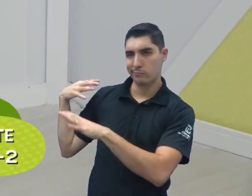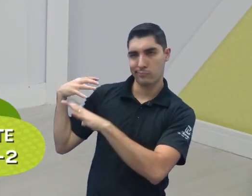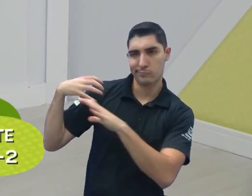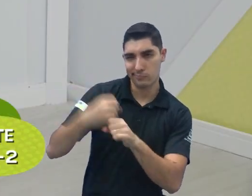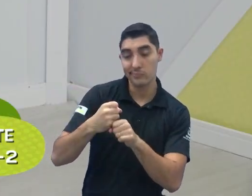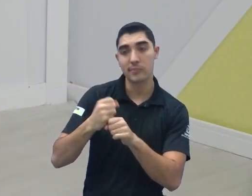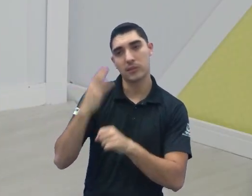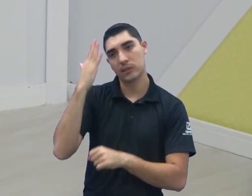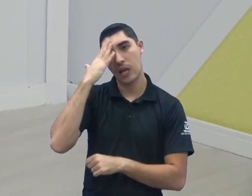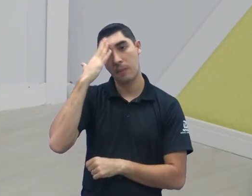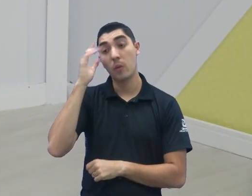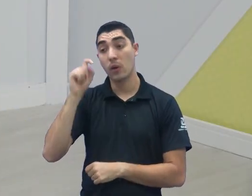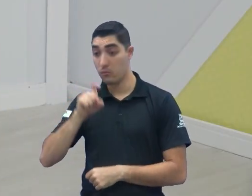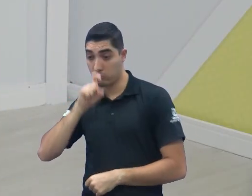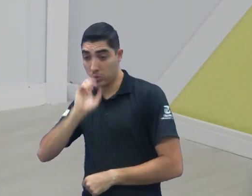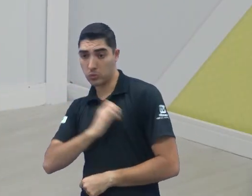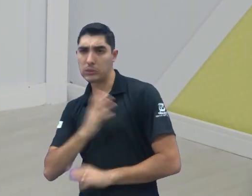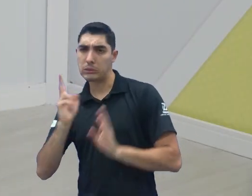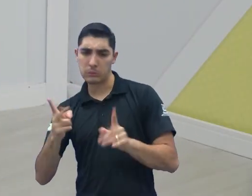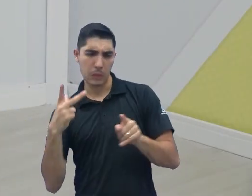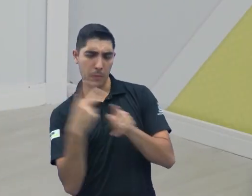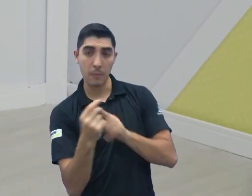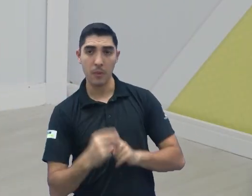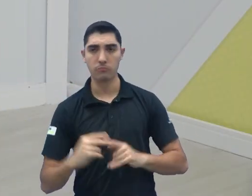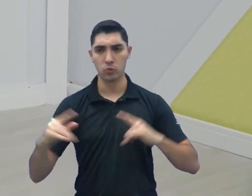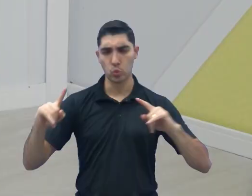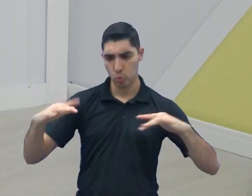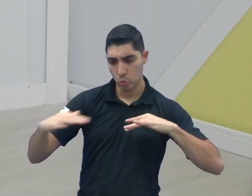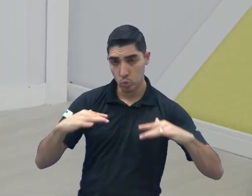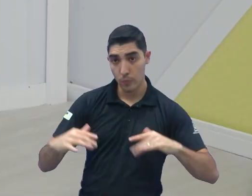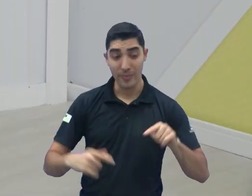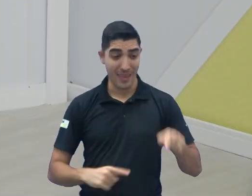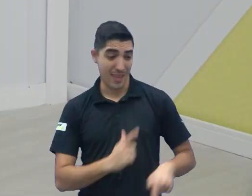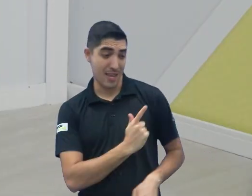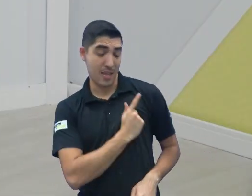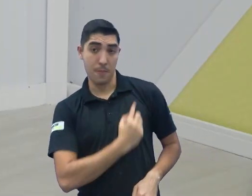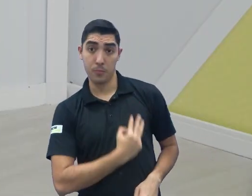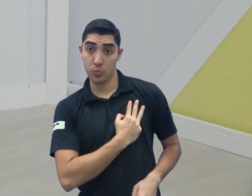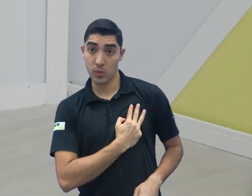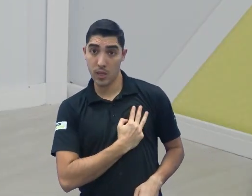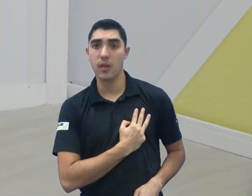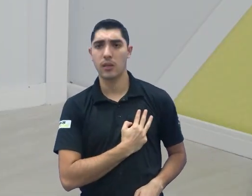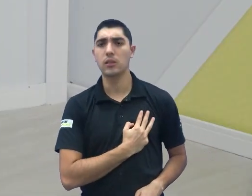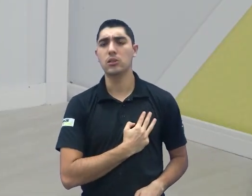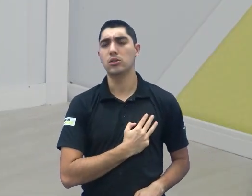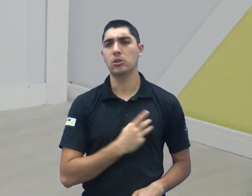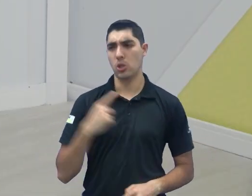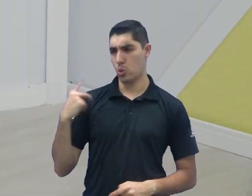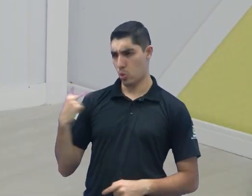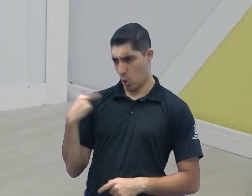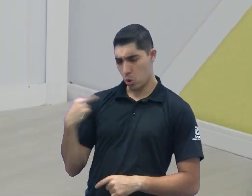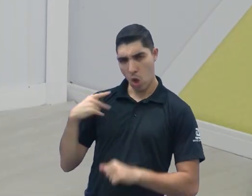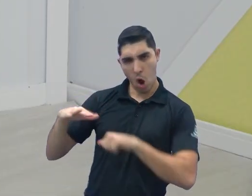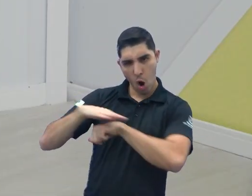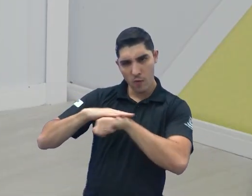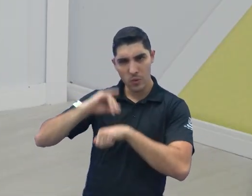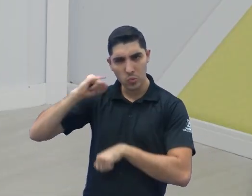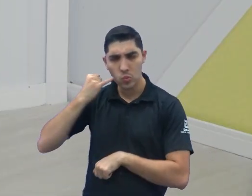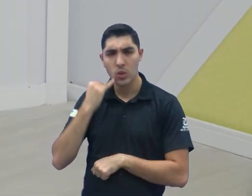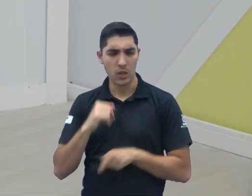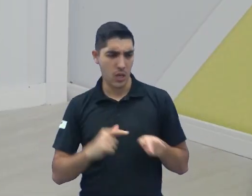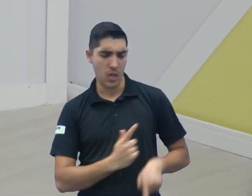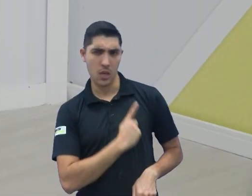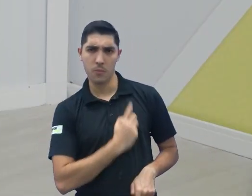totalmente a equipe do São José. Na história dos confrontos, o Grêmio Prudente, que é uma equipe nova, esse não, a gente estava conversando aqui em off, né, João? O Grêmio Prudente acho que tem